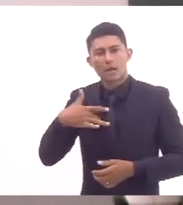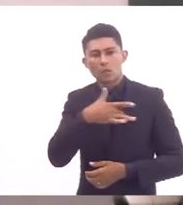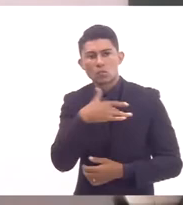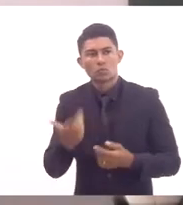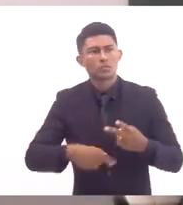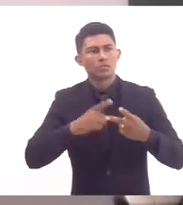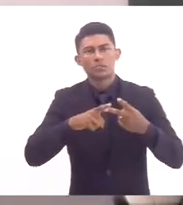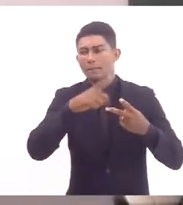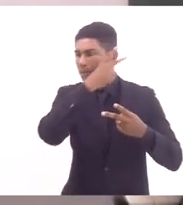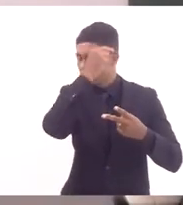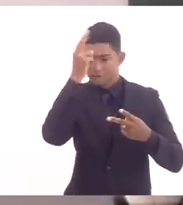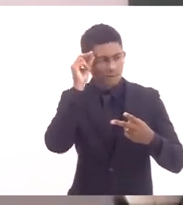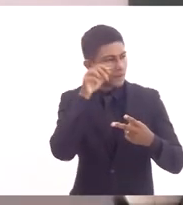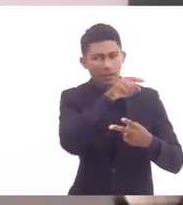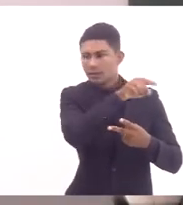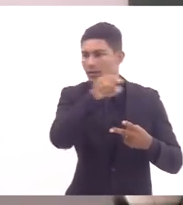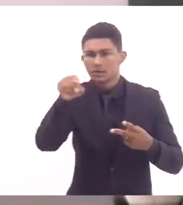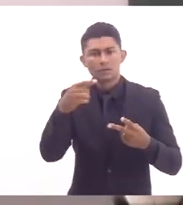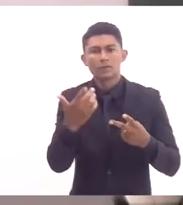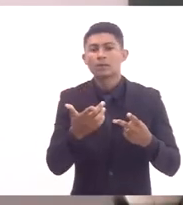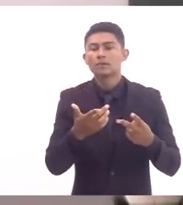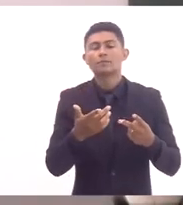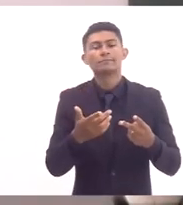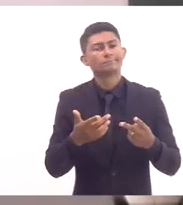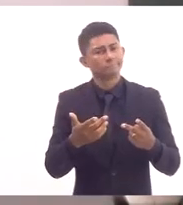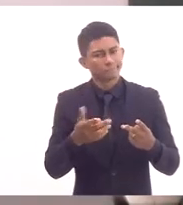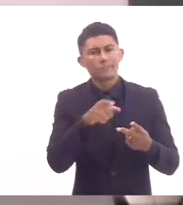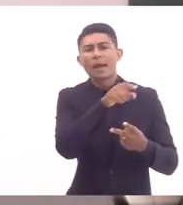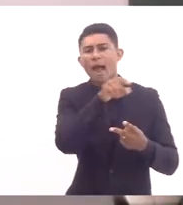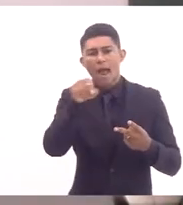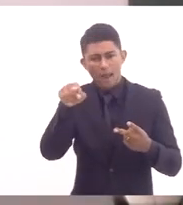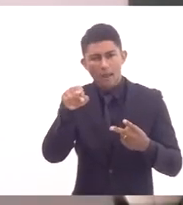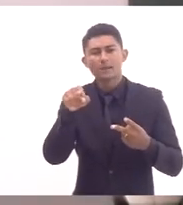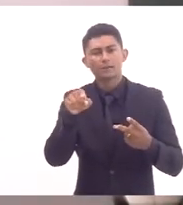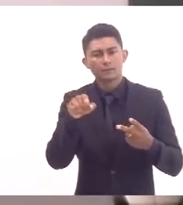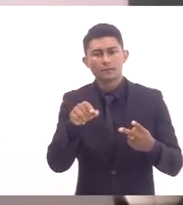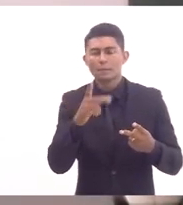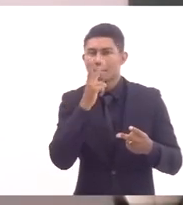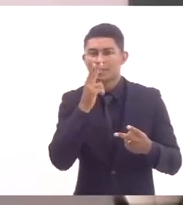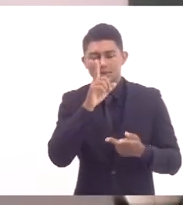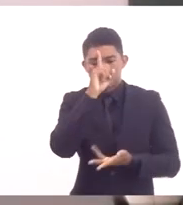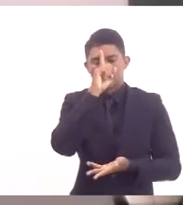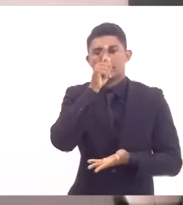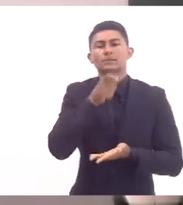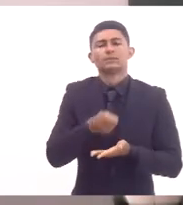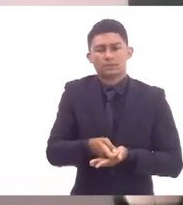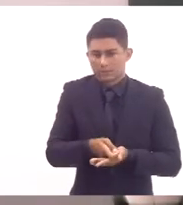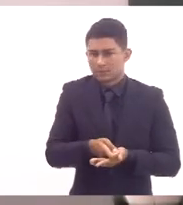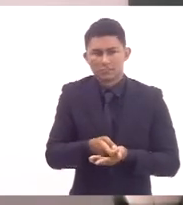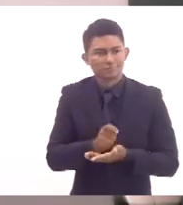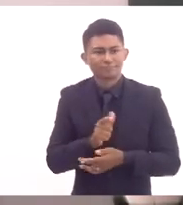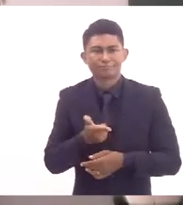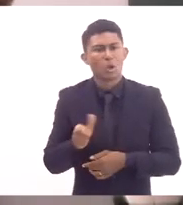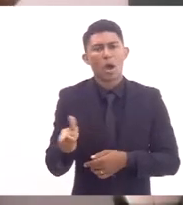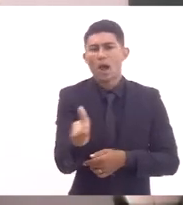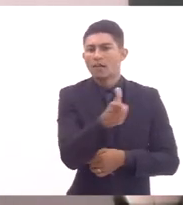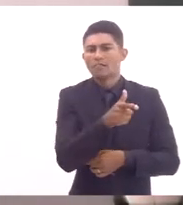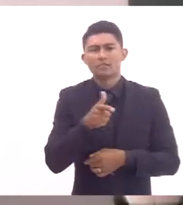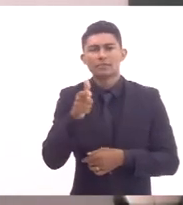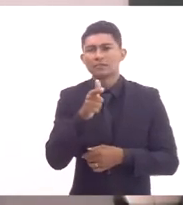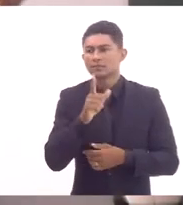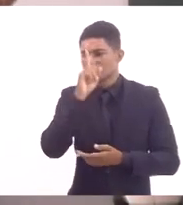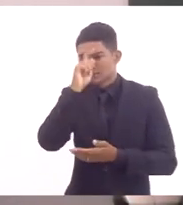outros é não tivessem uma tomada de decisão é igualitária